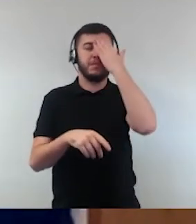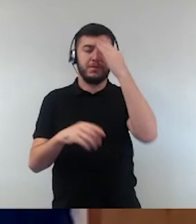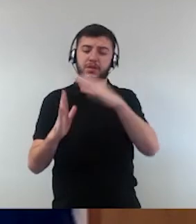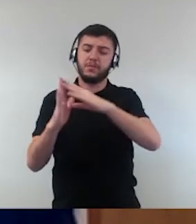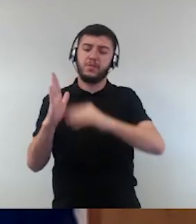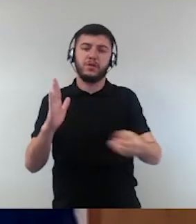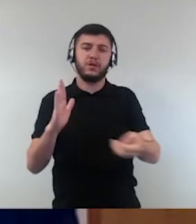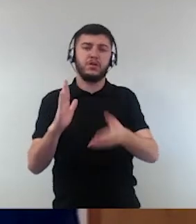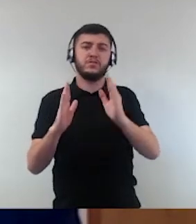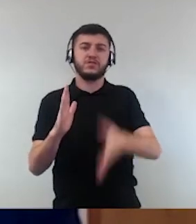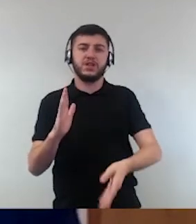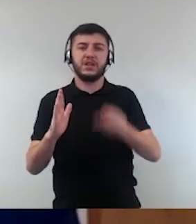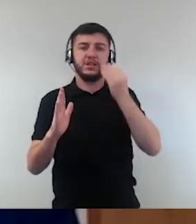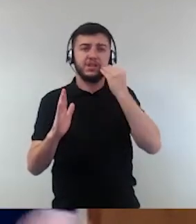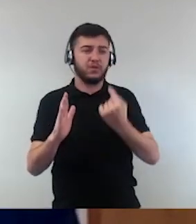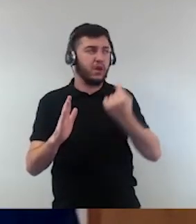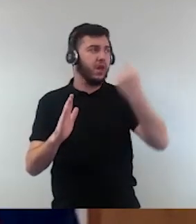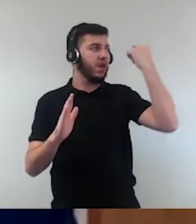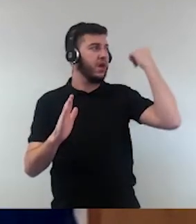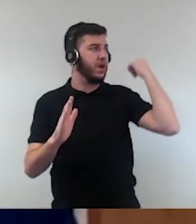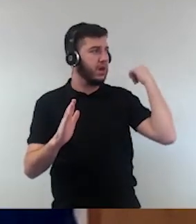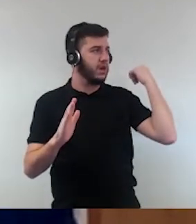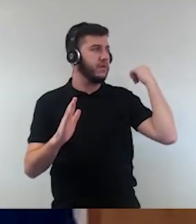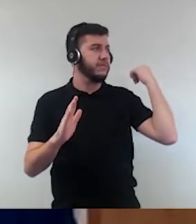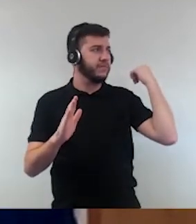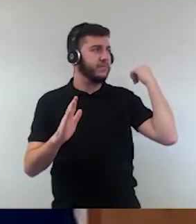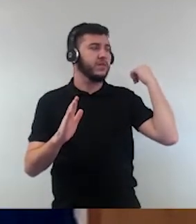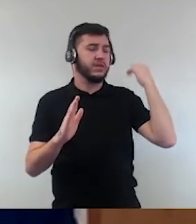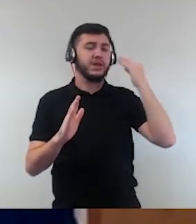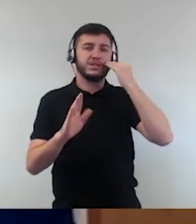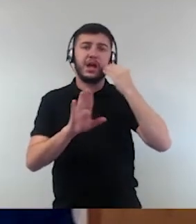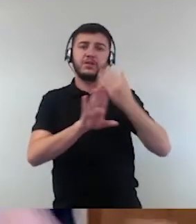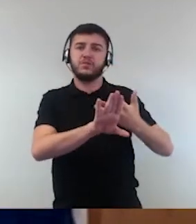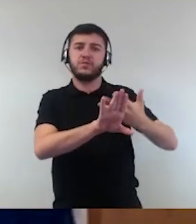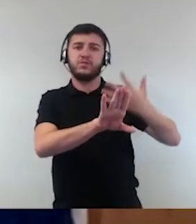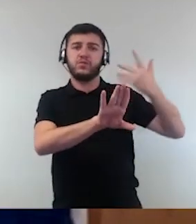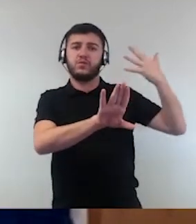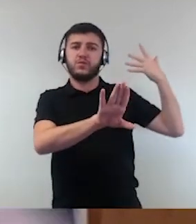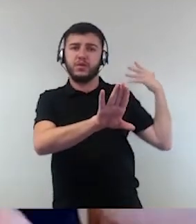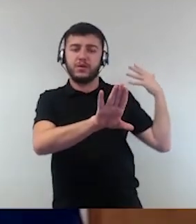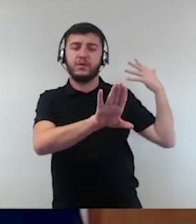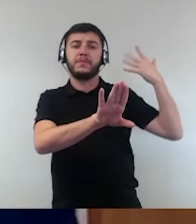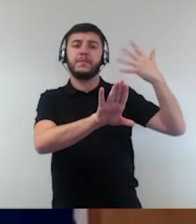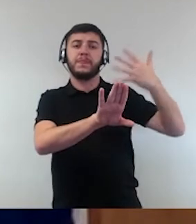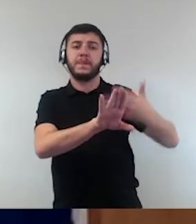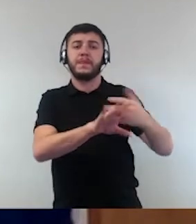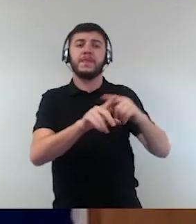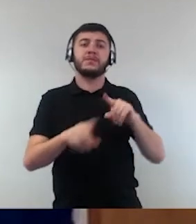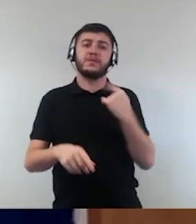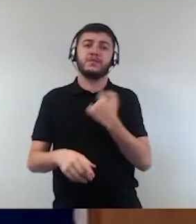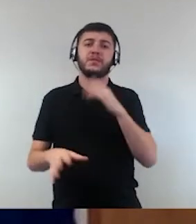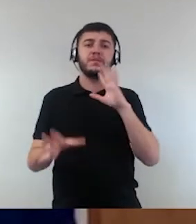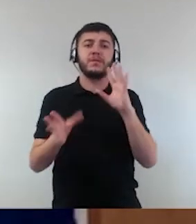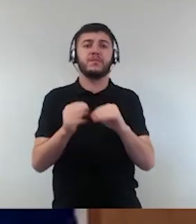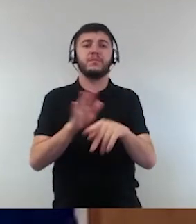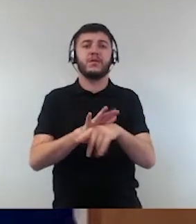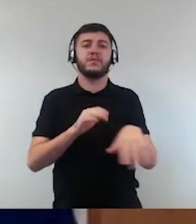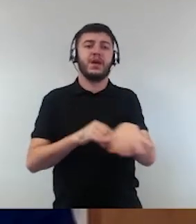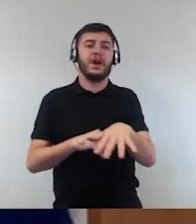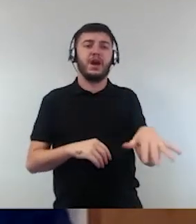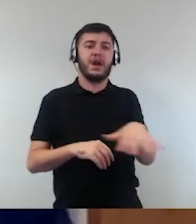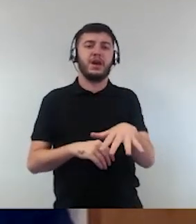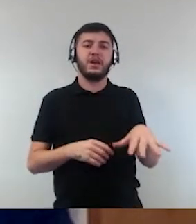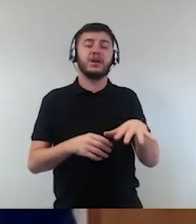forma, eles foram testados no passado. Eu lembro muito bem que houve, né, com o RECEB, com a reestruturação do setor elétrico brasileiro,